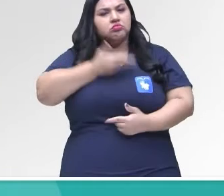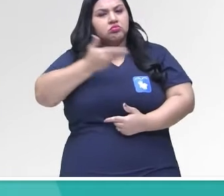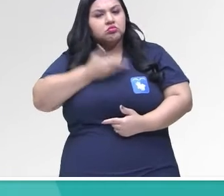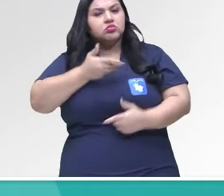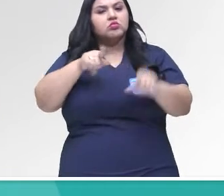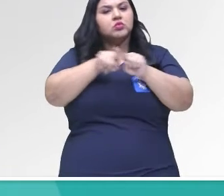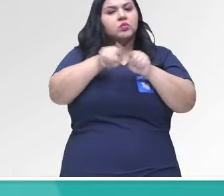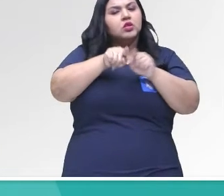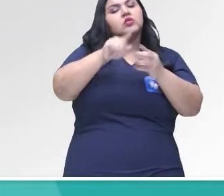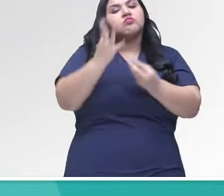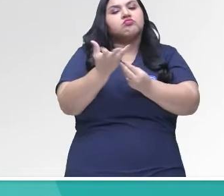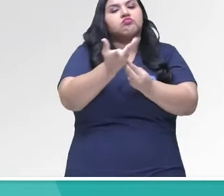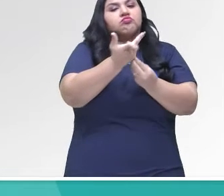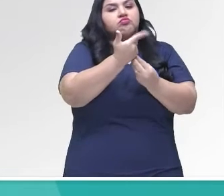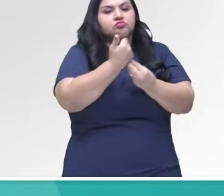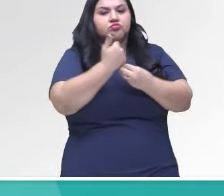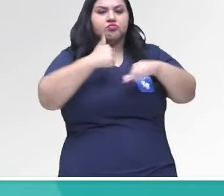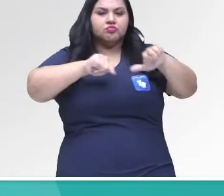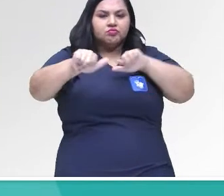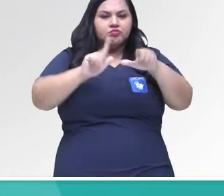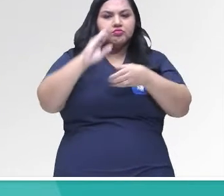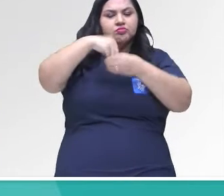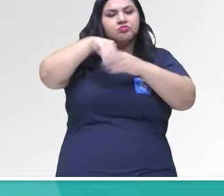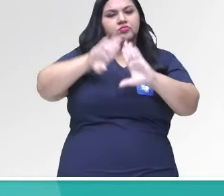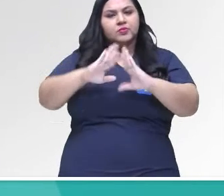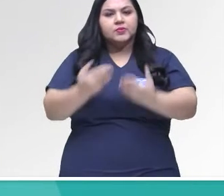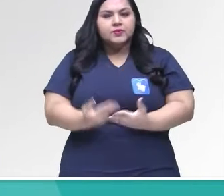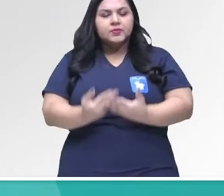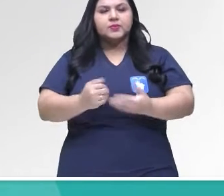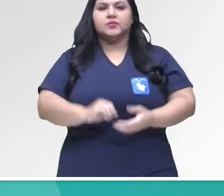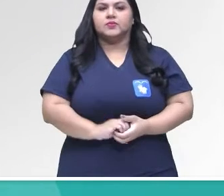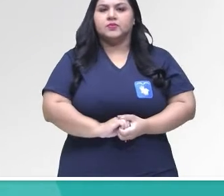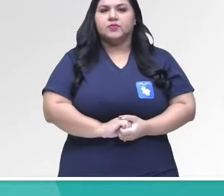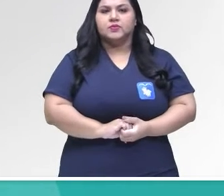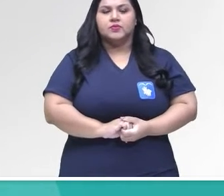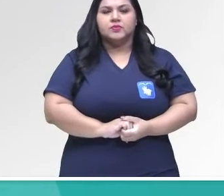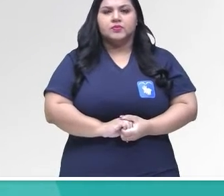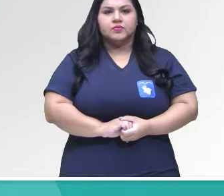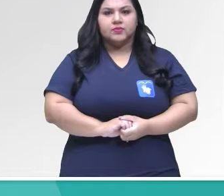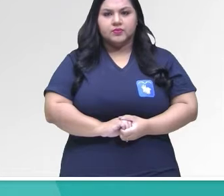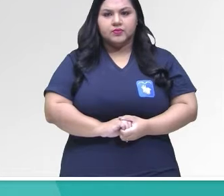nas atividades artísticas da escola.